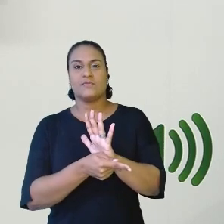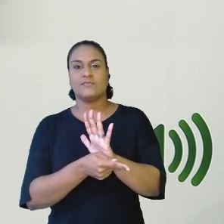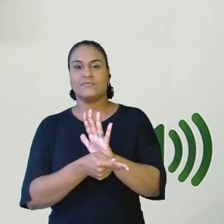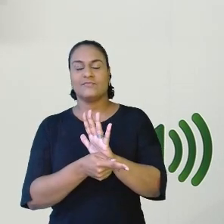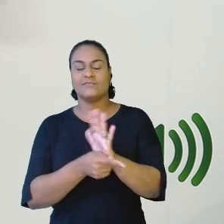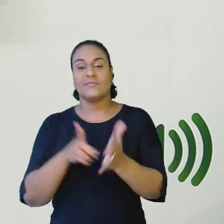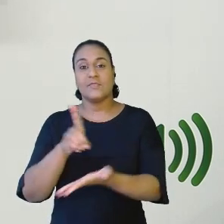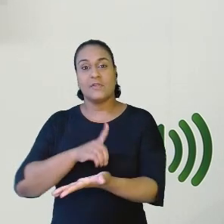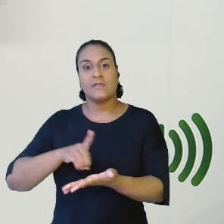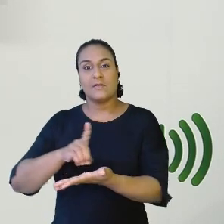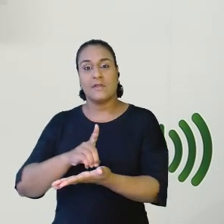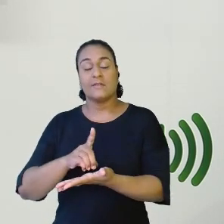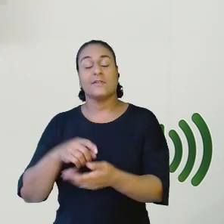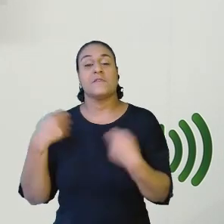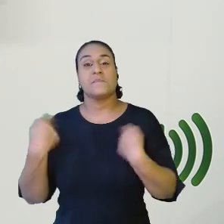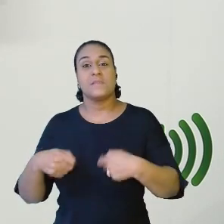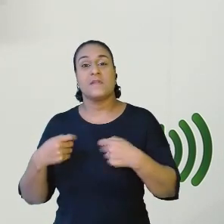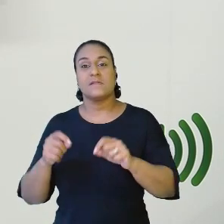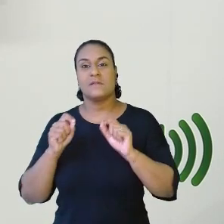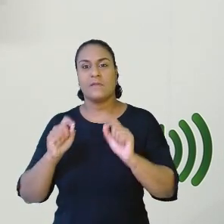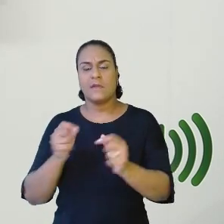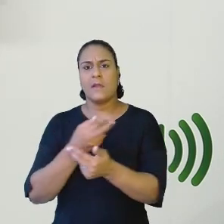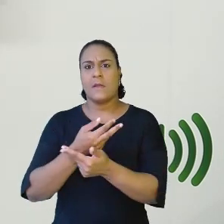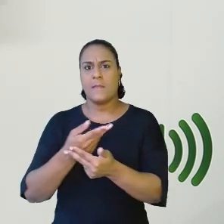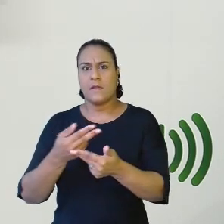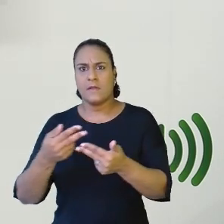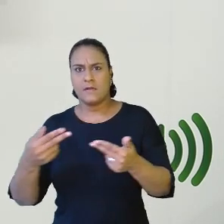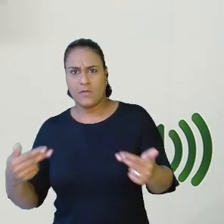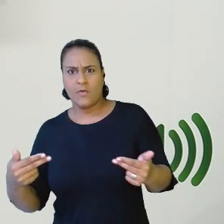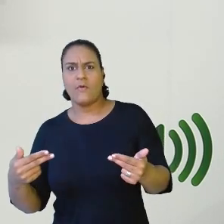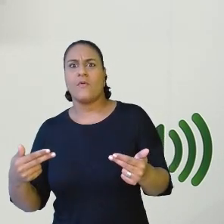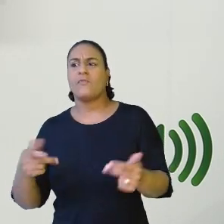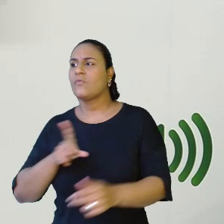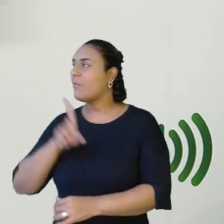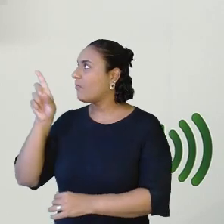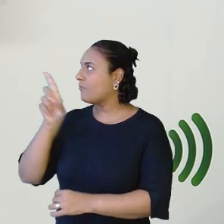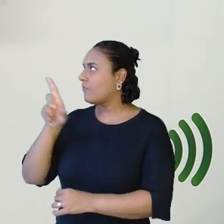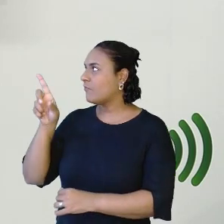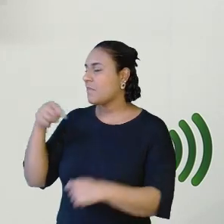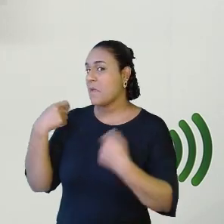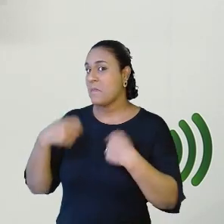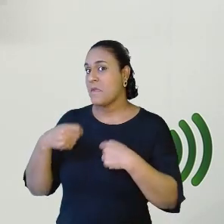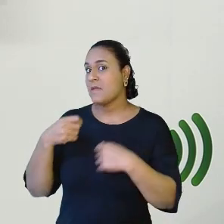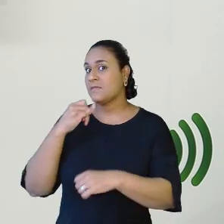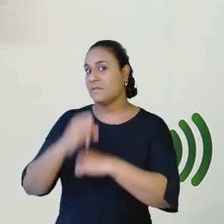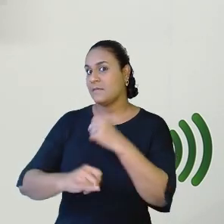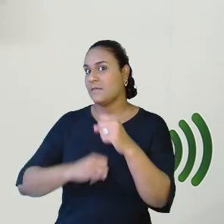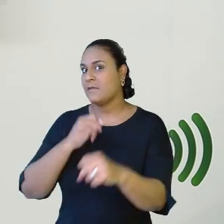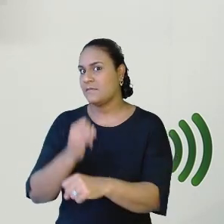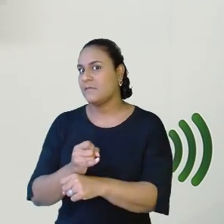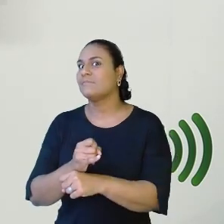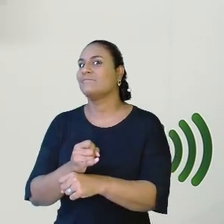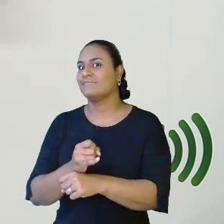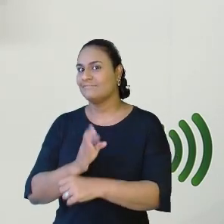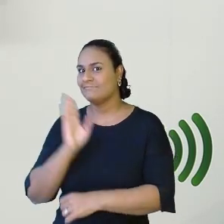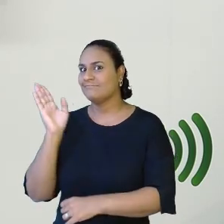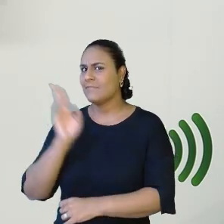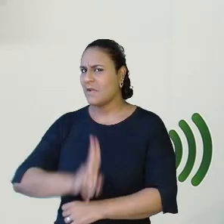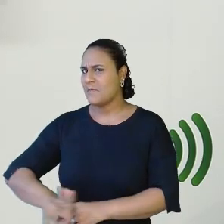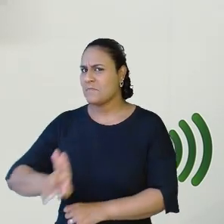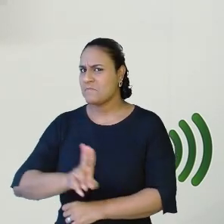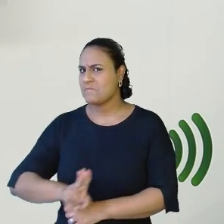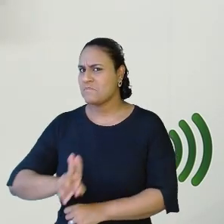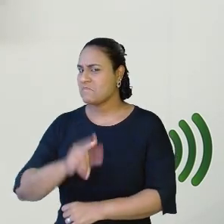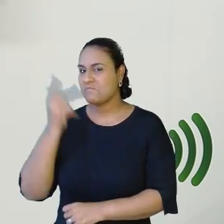gente precisa de equipamentos eletrônicos, a gente precisa de internet para poder ter acesso a eles. E